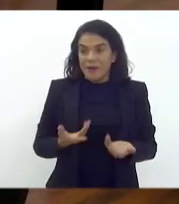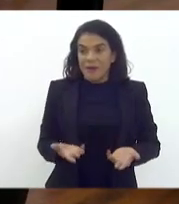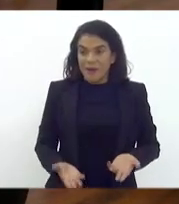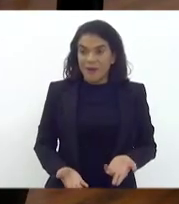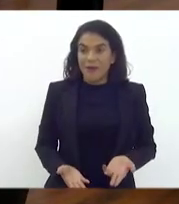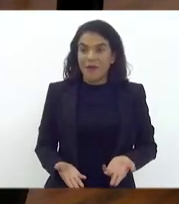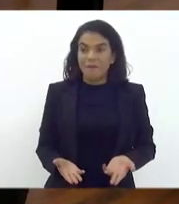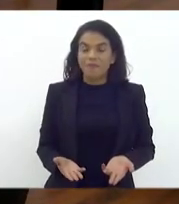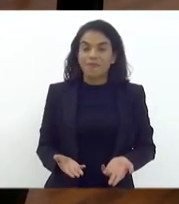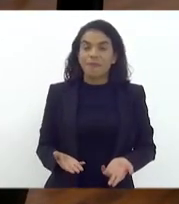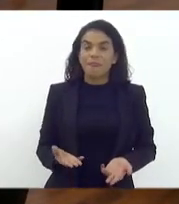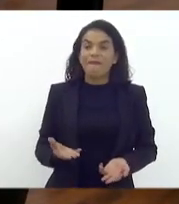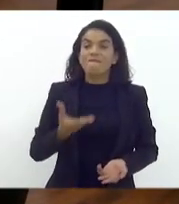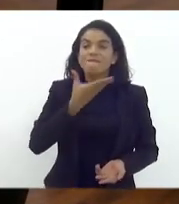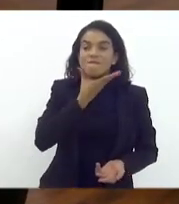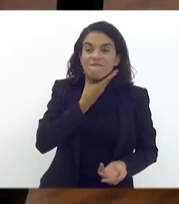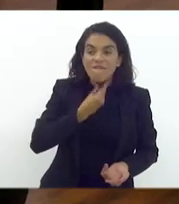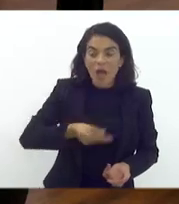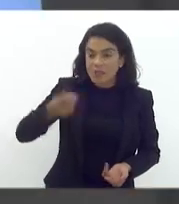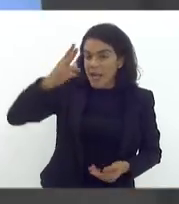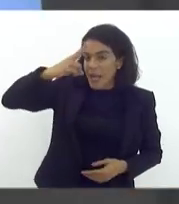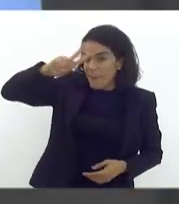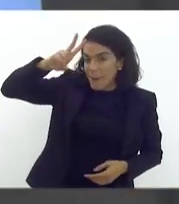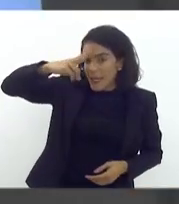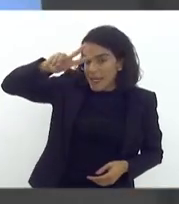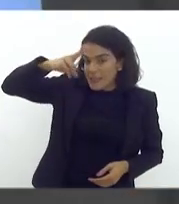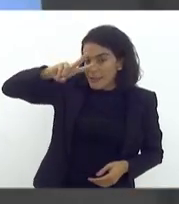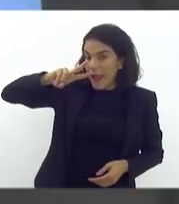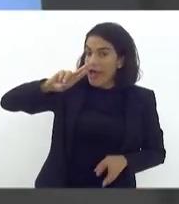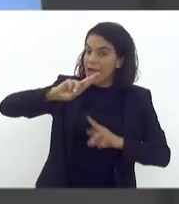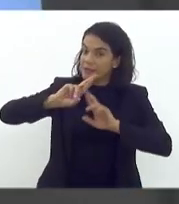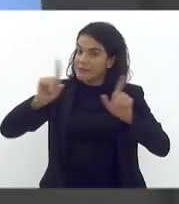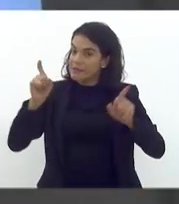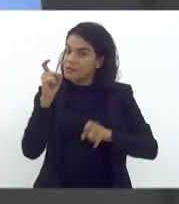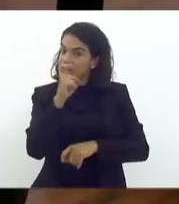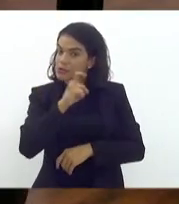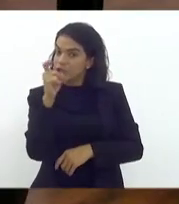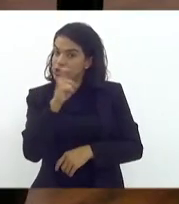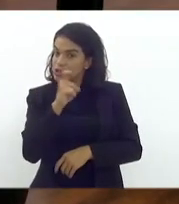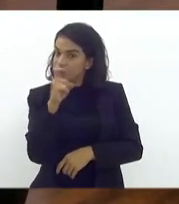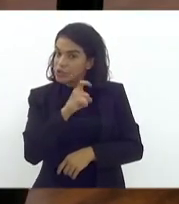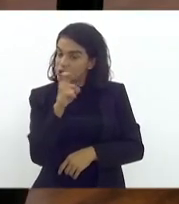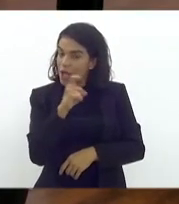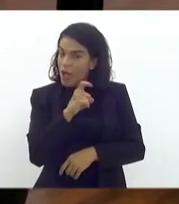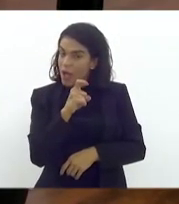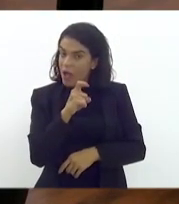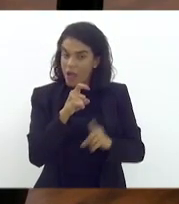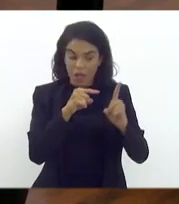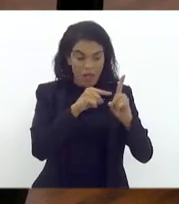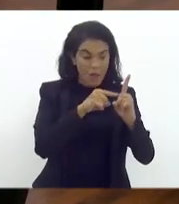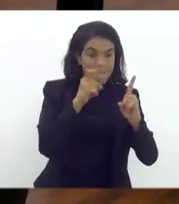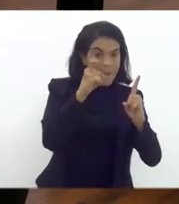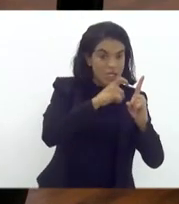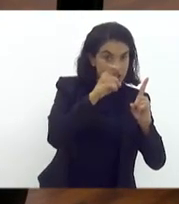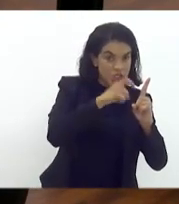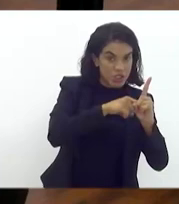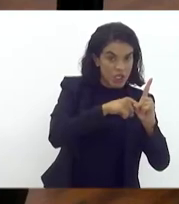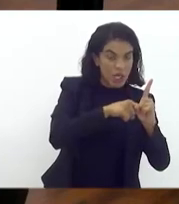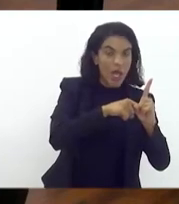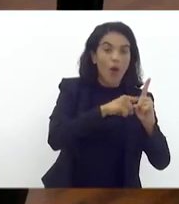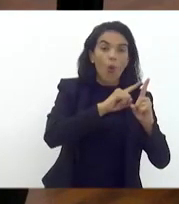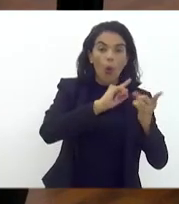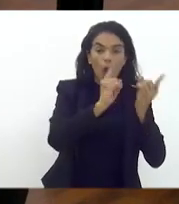Branco falsas memórias é diferente de mentira o contrário de mentira é